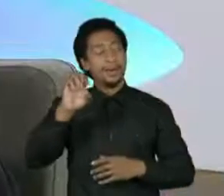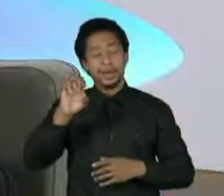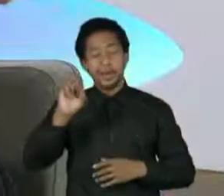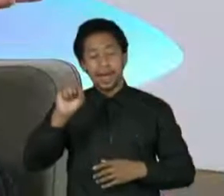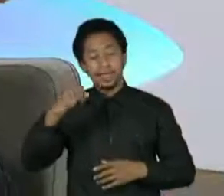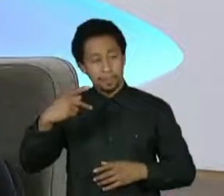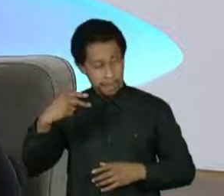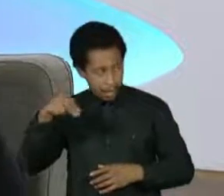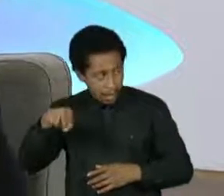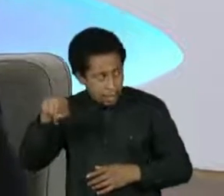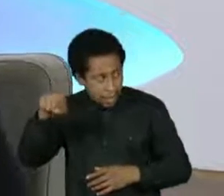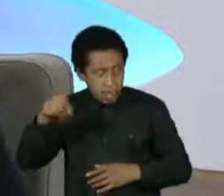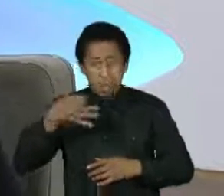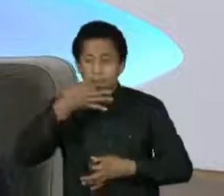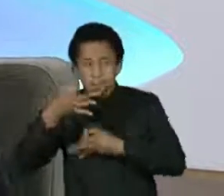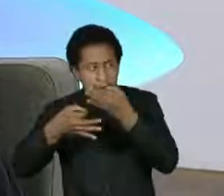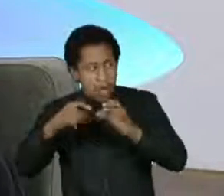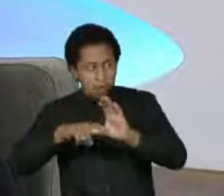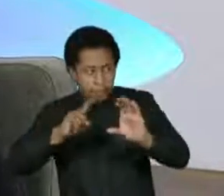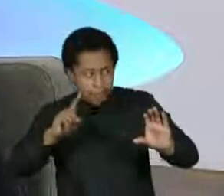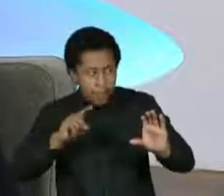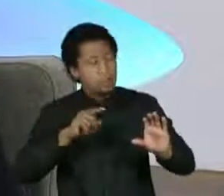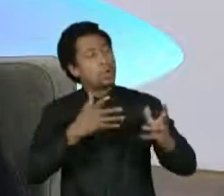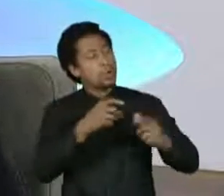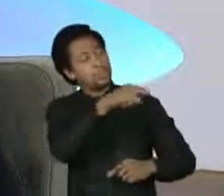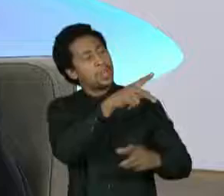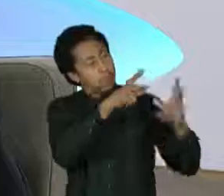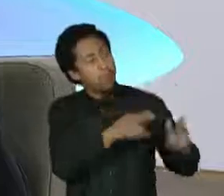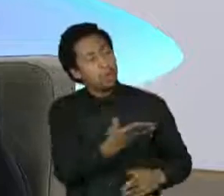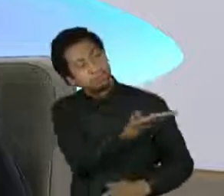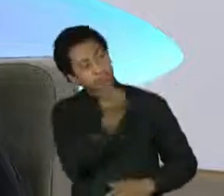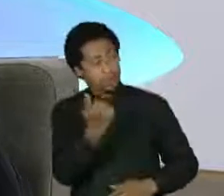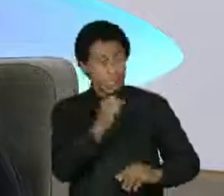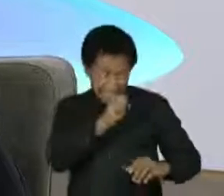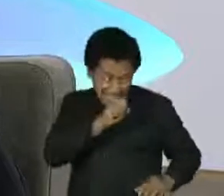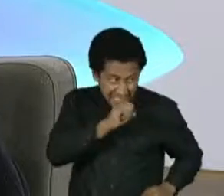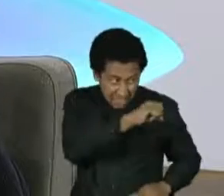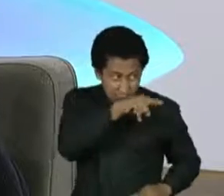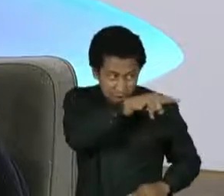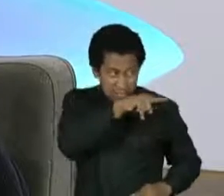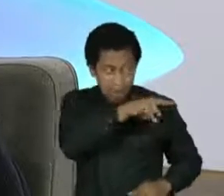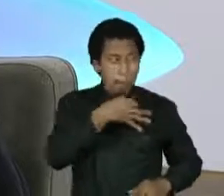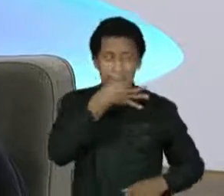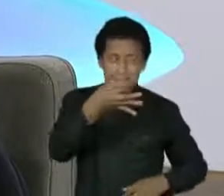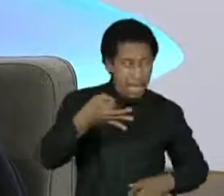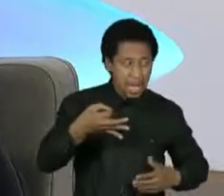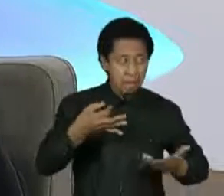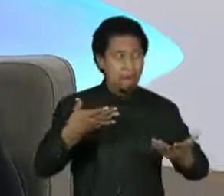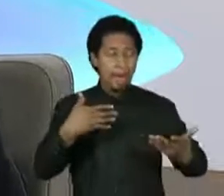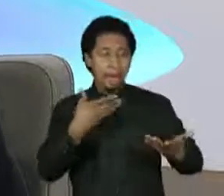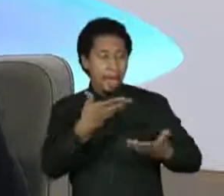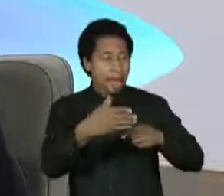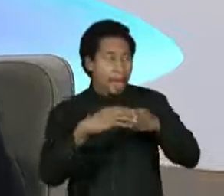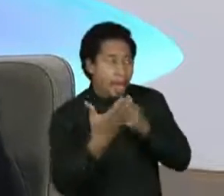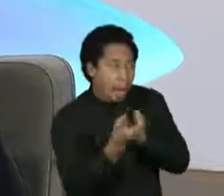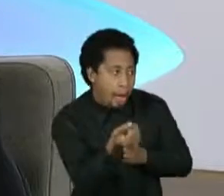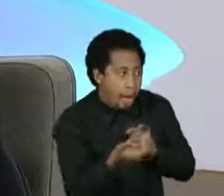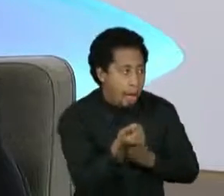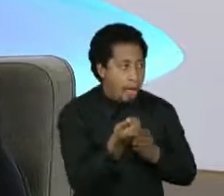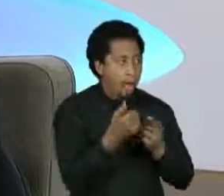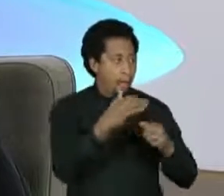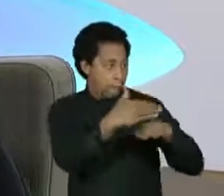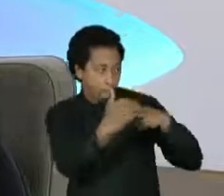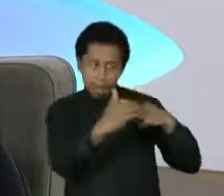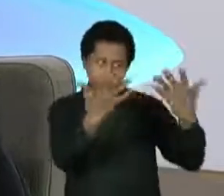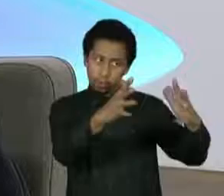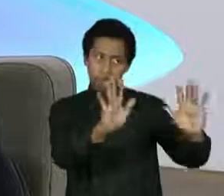Porque aí vai ser igual. Eu quero aquilo que eu estou vendo lá. E eu fui para lá e eu sou aquilo que eu era da ESPN. Só